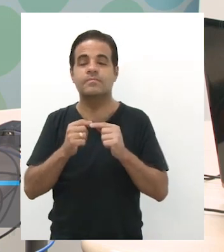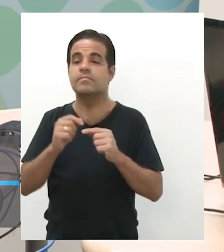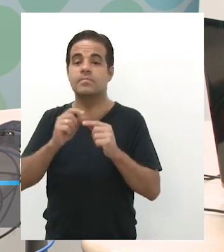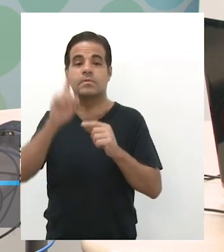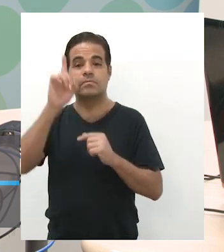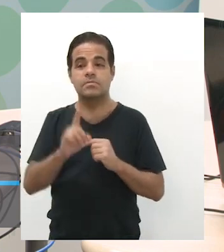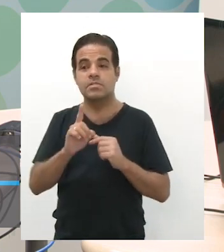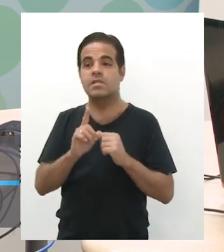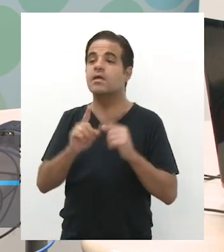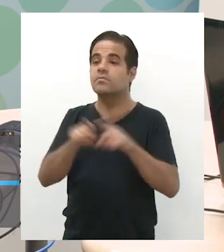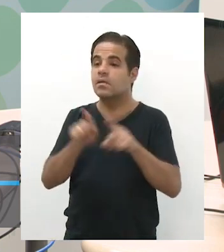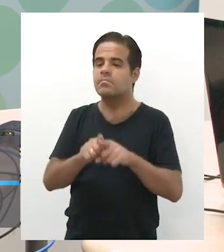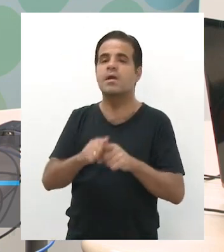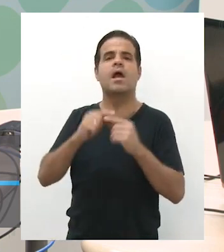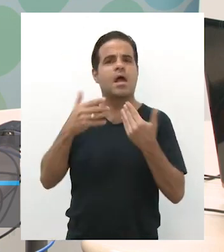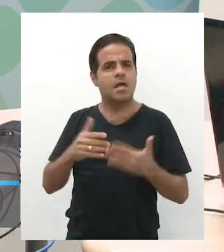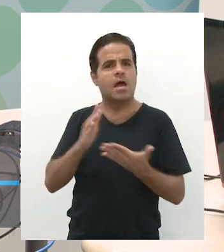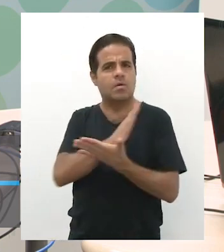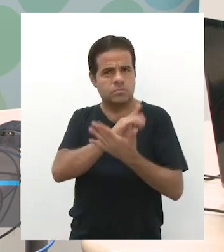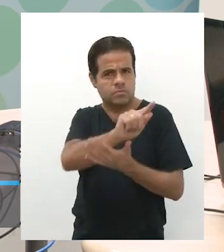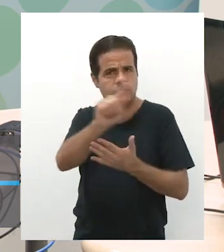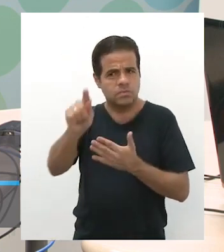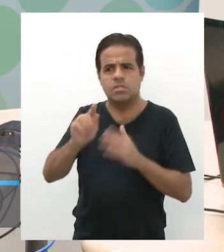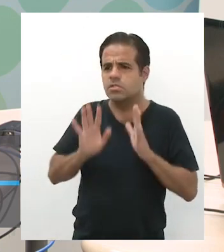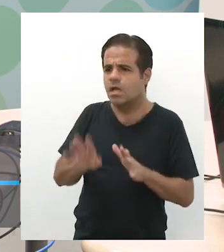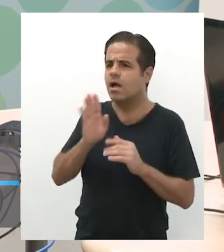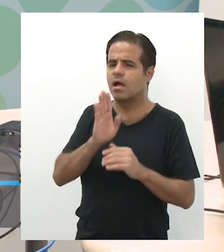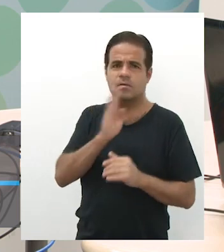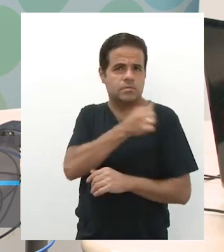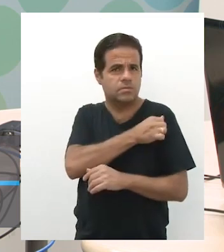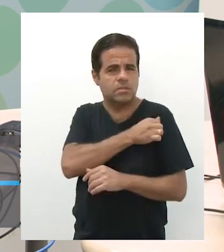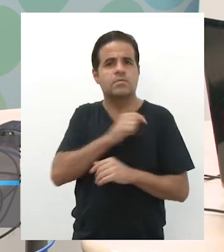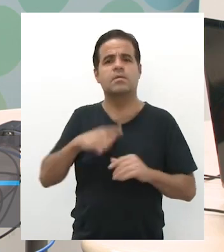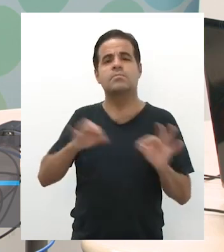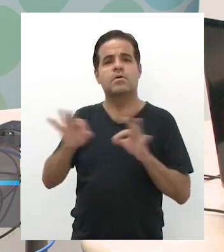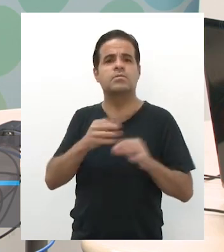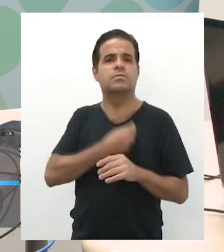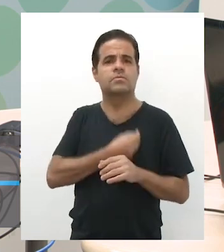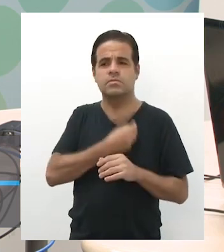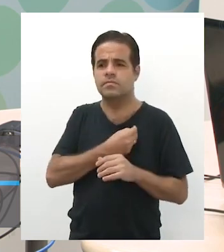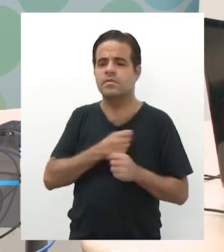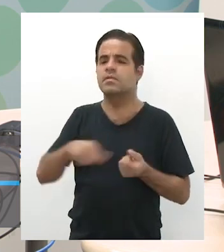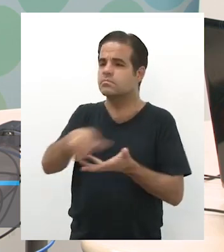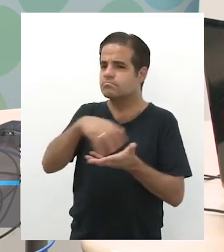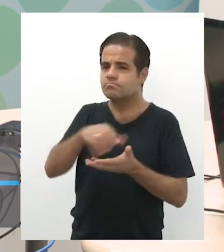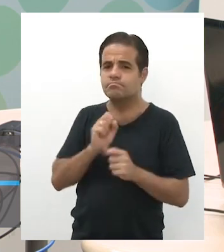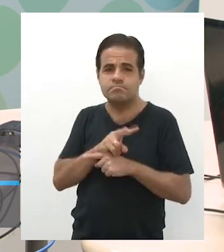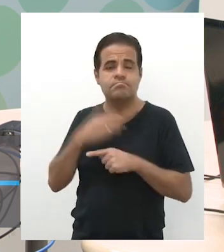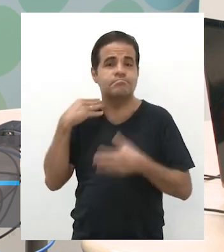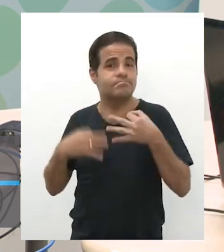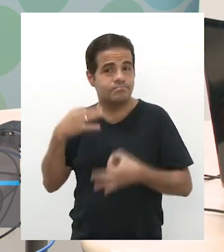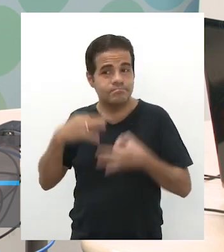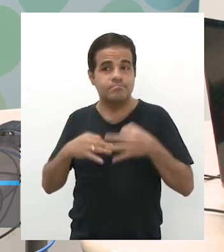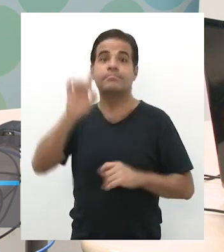do direito, será que algum de vocês, estudantes do sexto ano, tem como projeto de vida se tornar advogado? Então, olha aí,